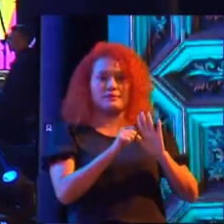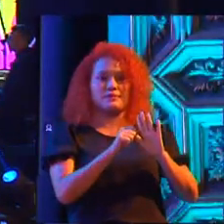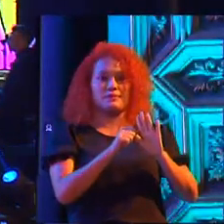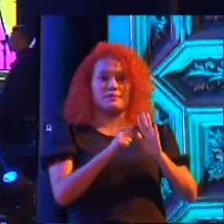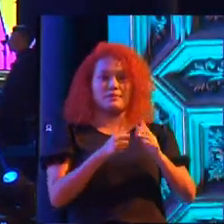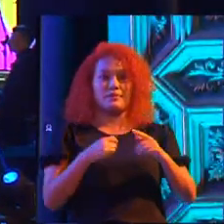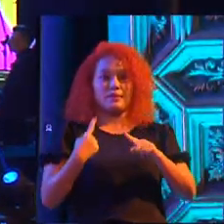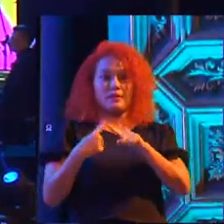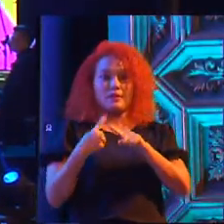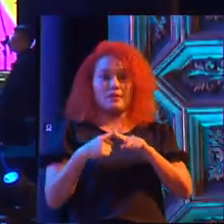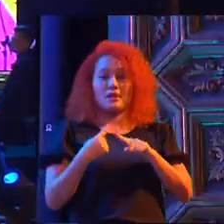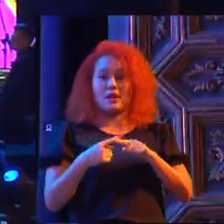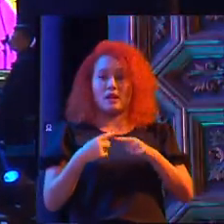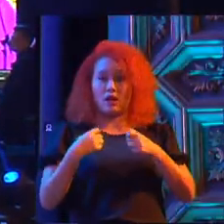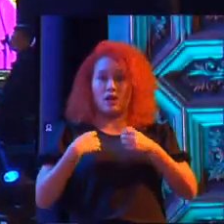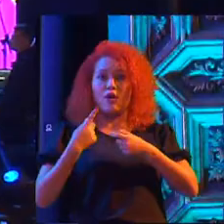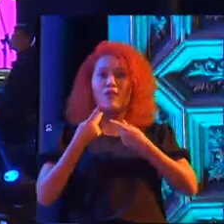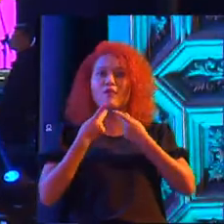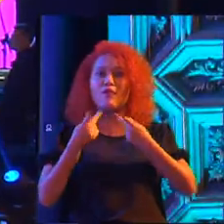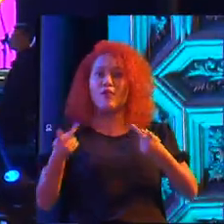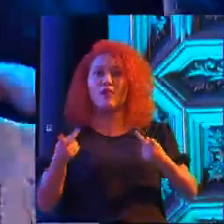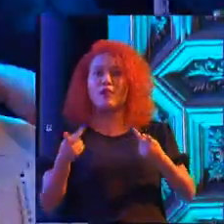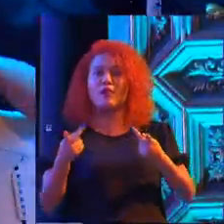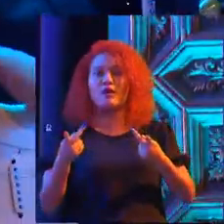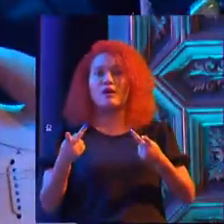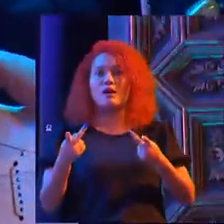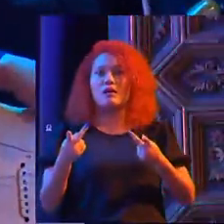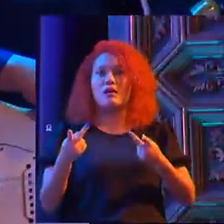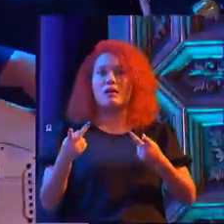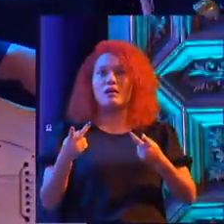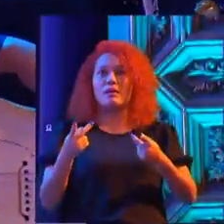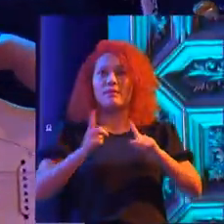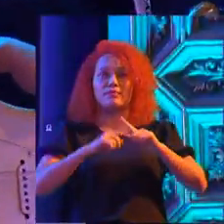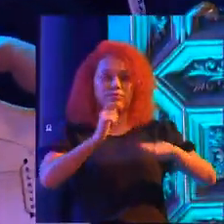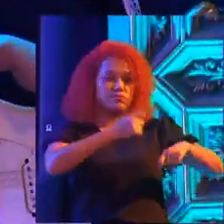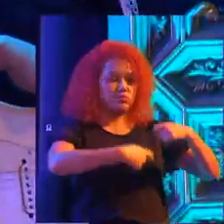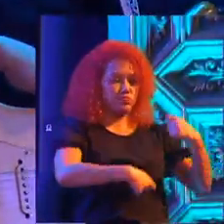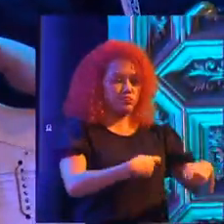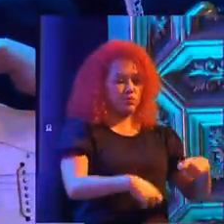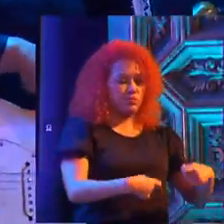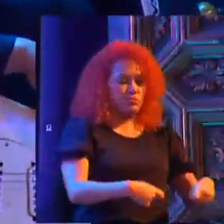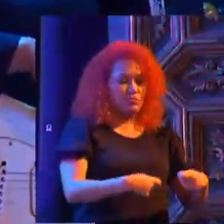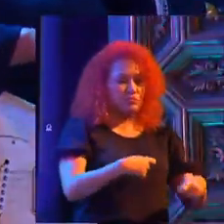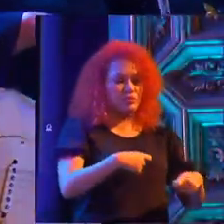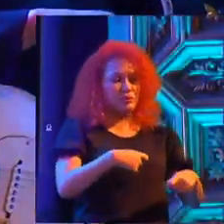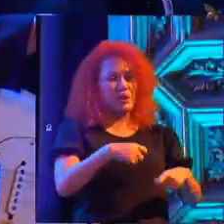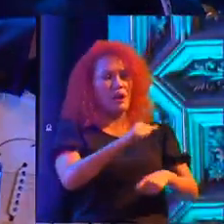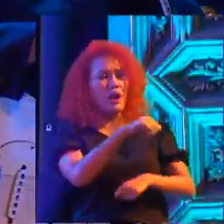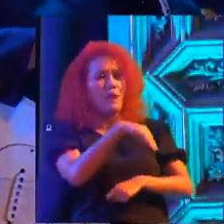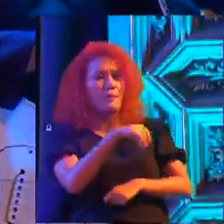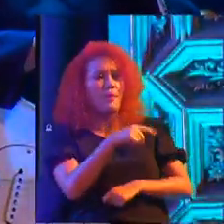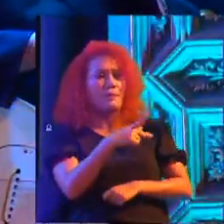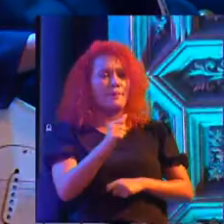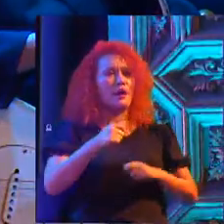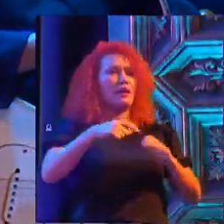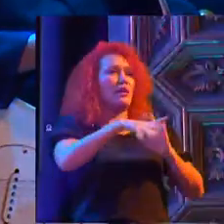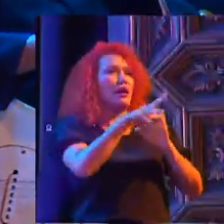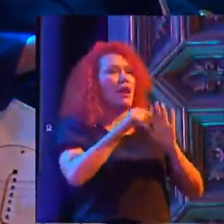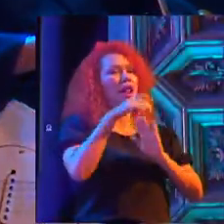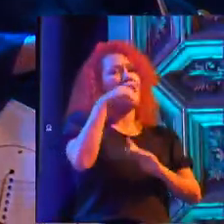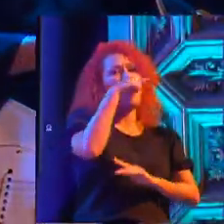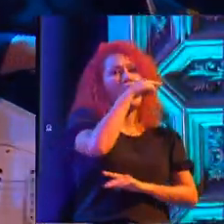falo isso, Arthur, eu estou me referindo ao mar abaixo do Amapá, à música da floresta do